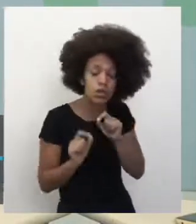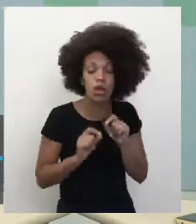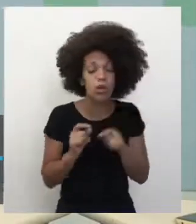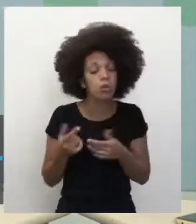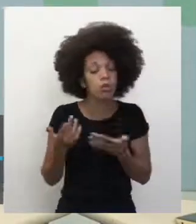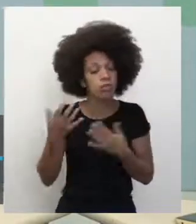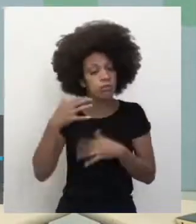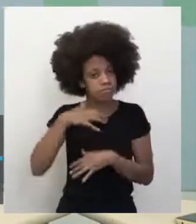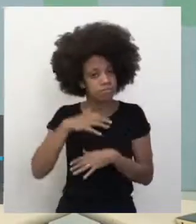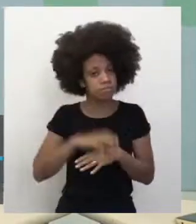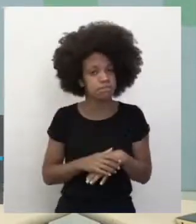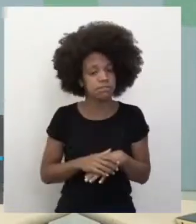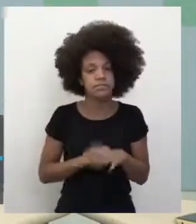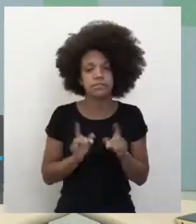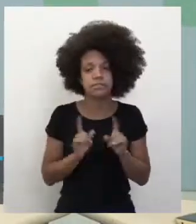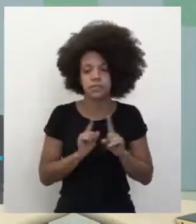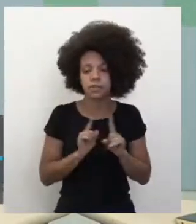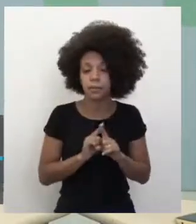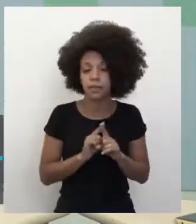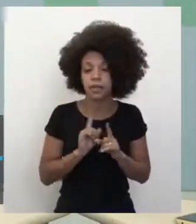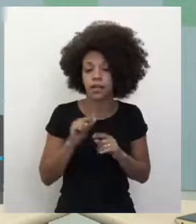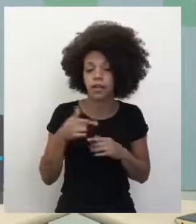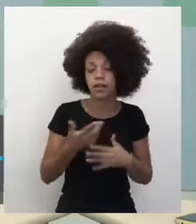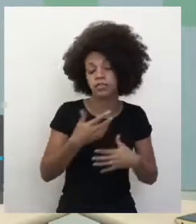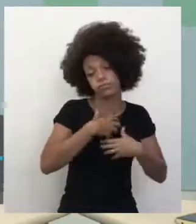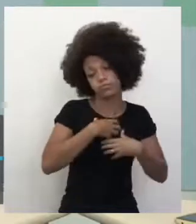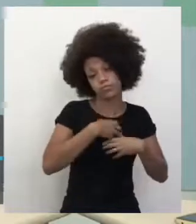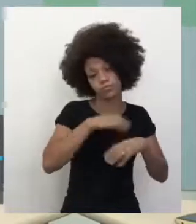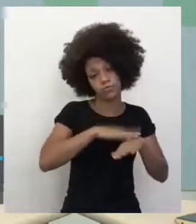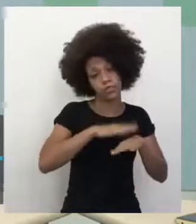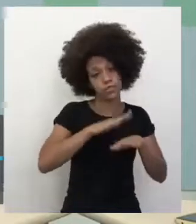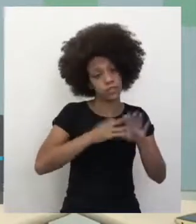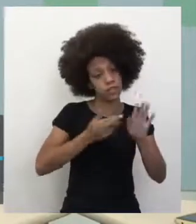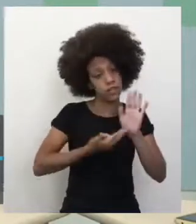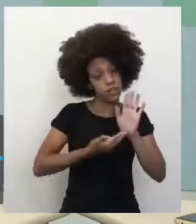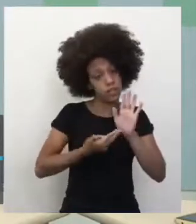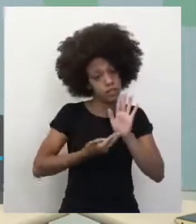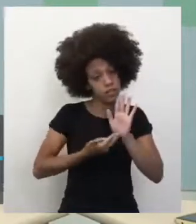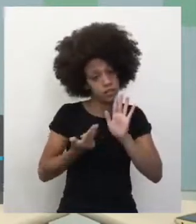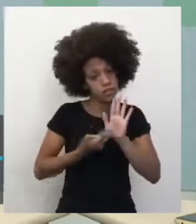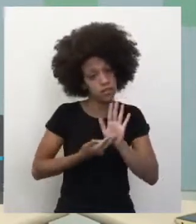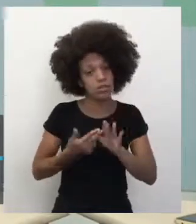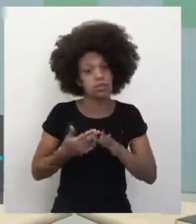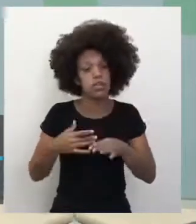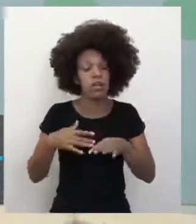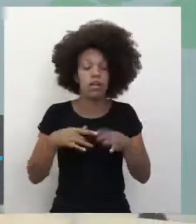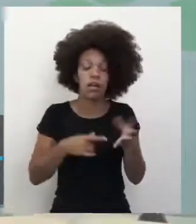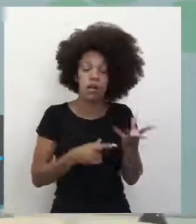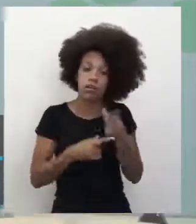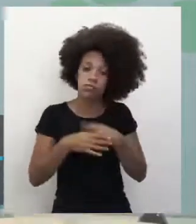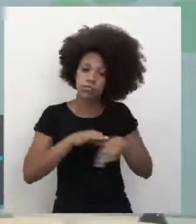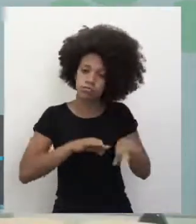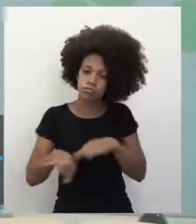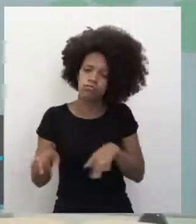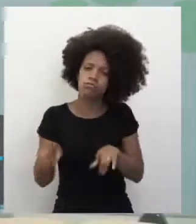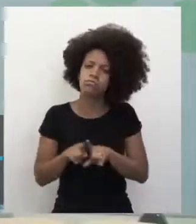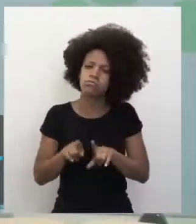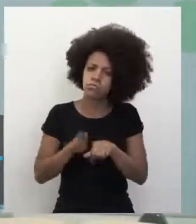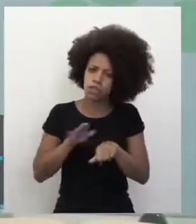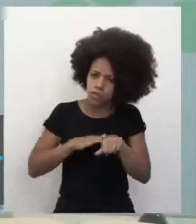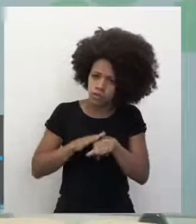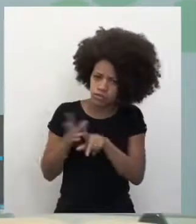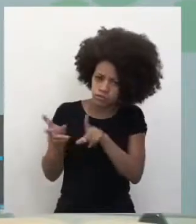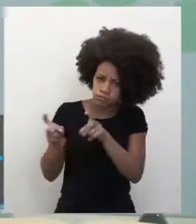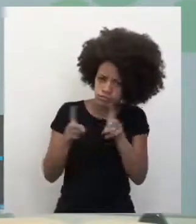né? Então, além do estilo fazer referência ao artista que produziu, ele também conversa com a pessoa que se identifica